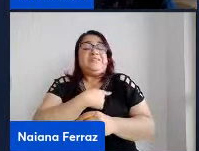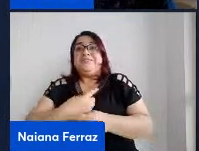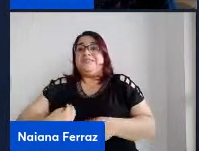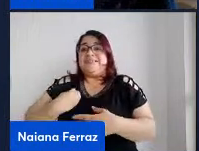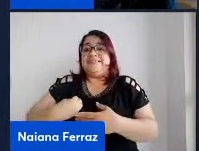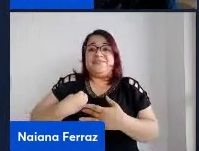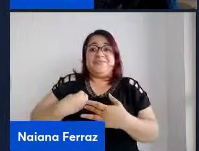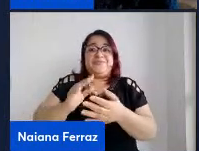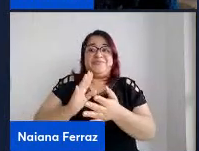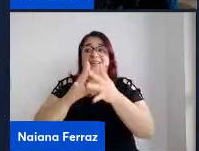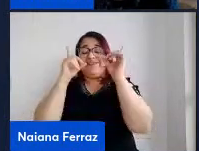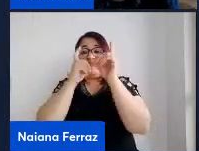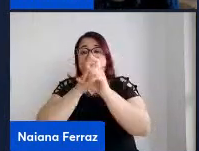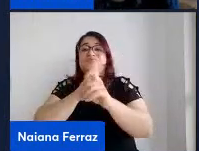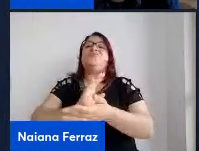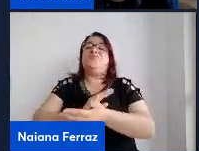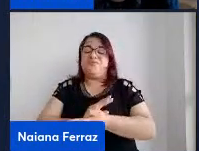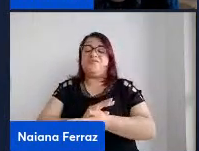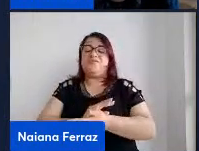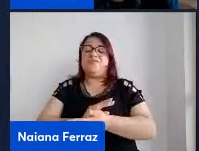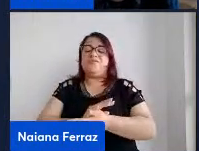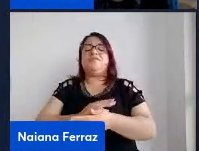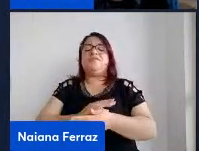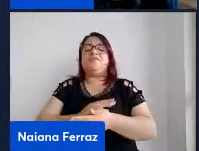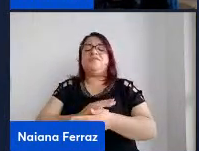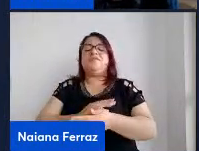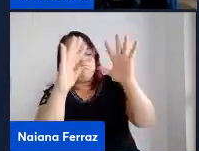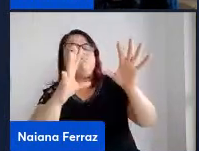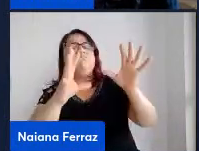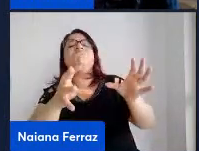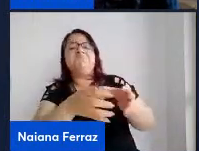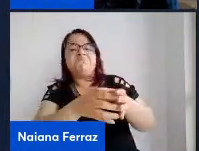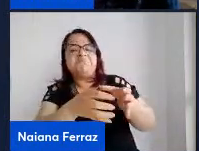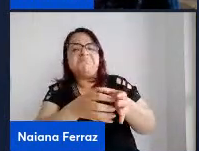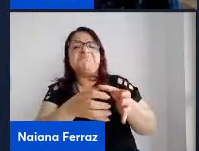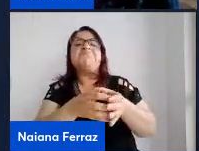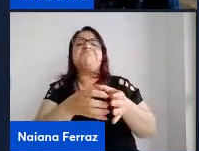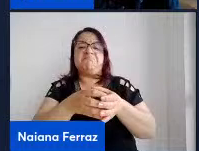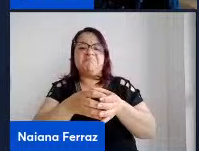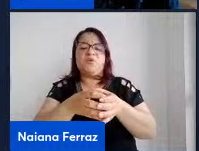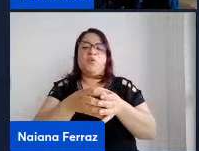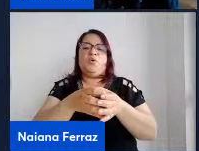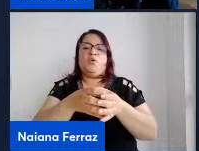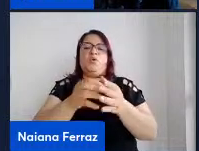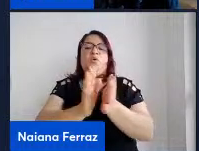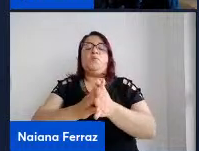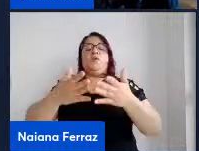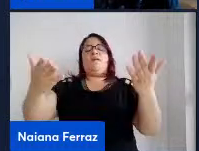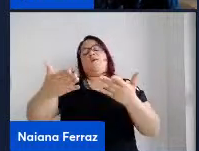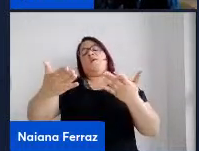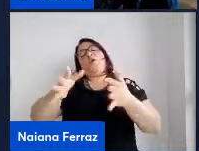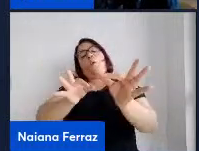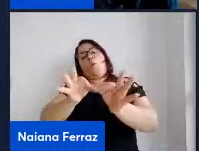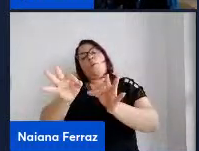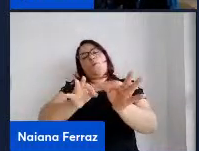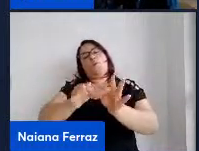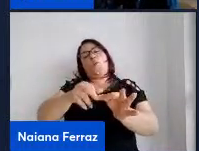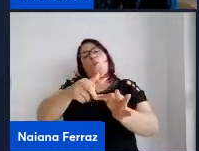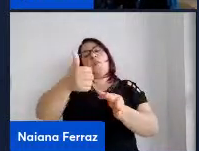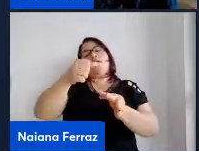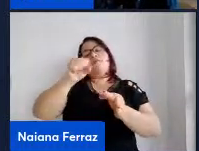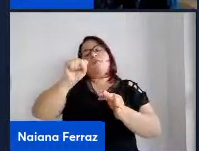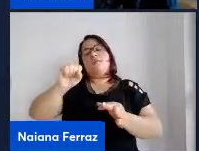que está já no 18º encontro. Eu tenho tido o prazer